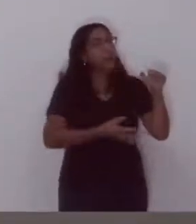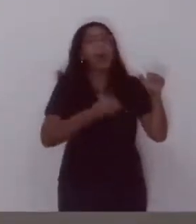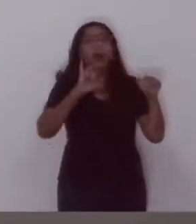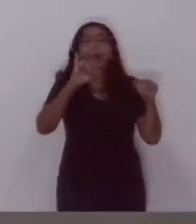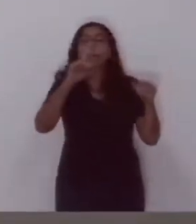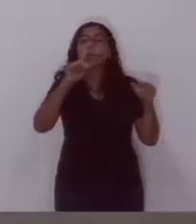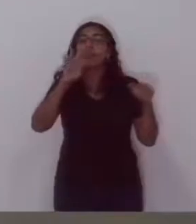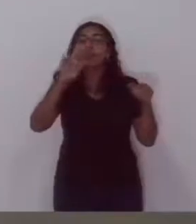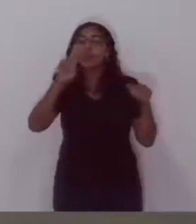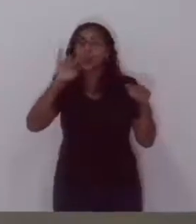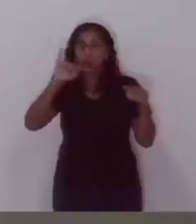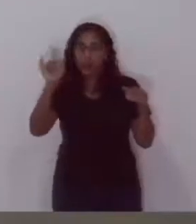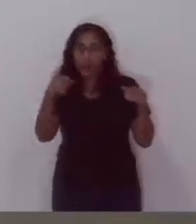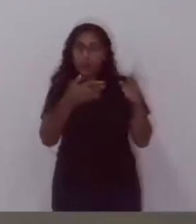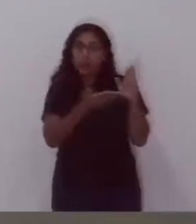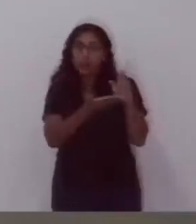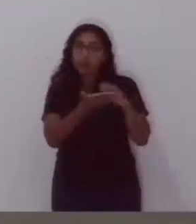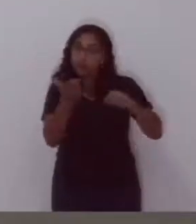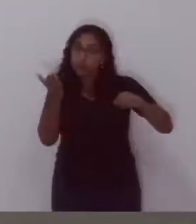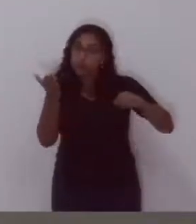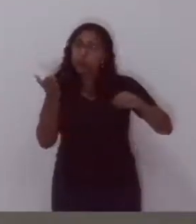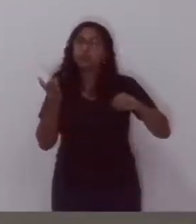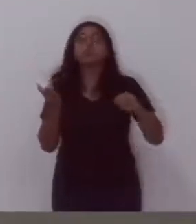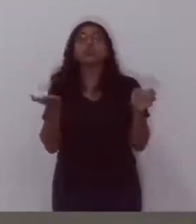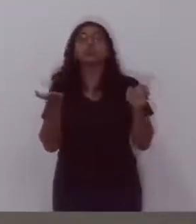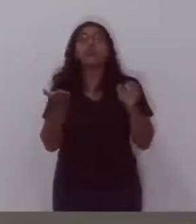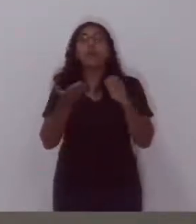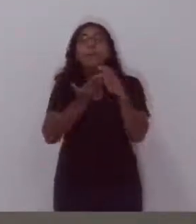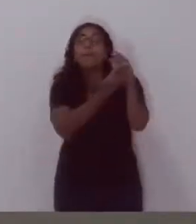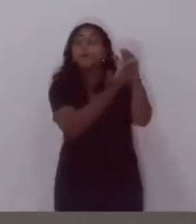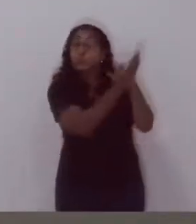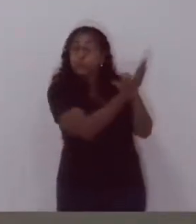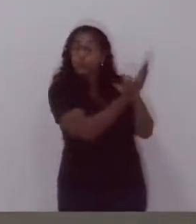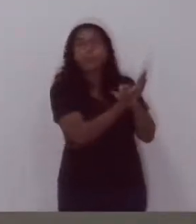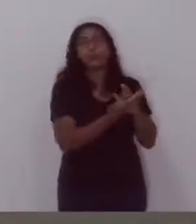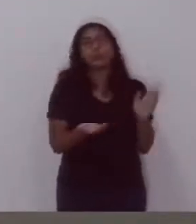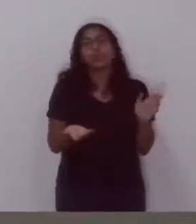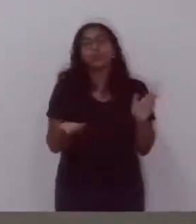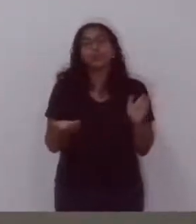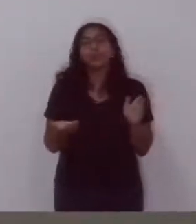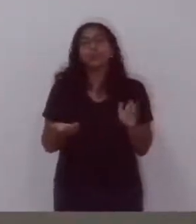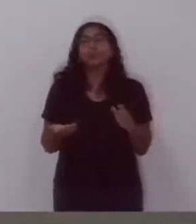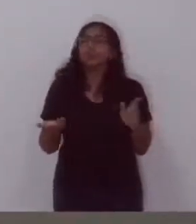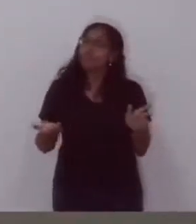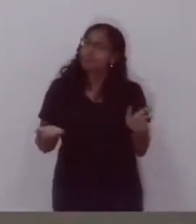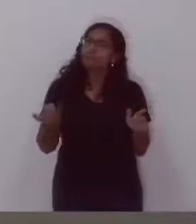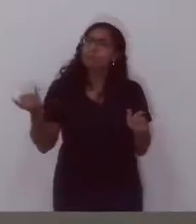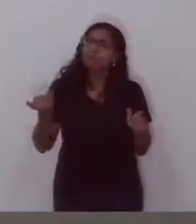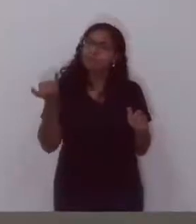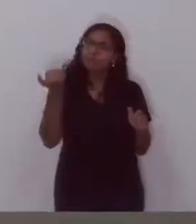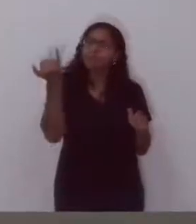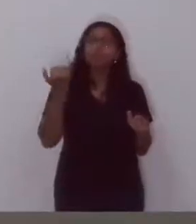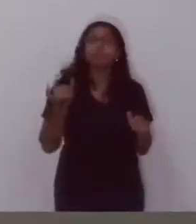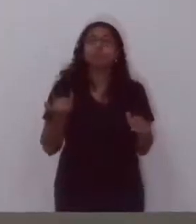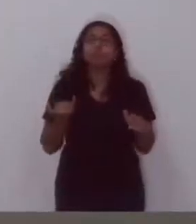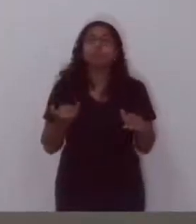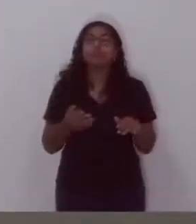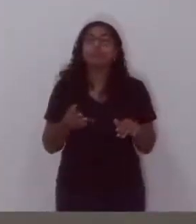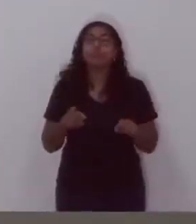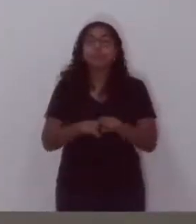antes de ter as diretrizes. Não é? E outras questões importantes, como disse aqui o